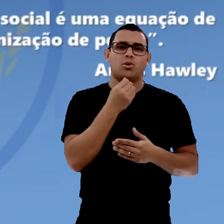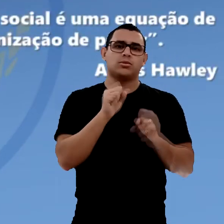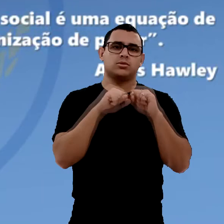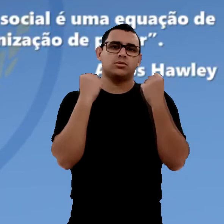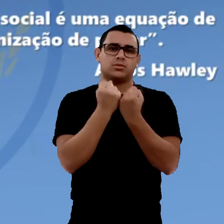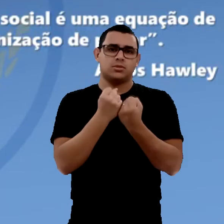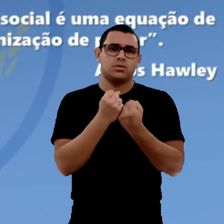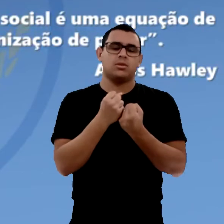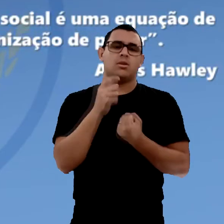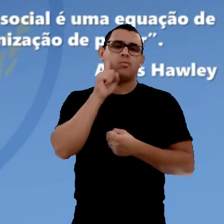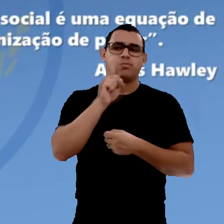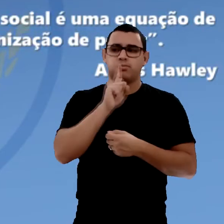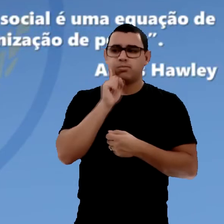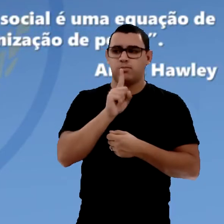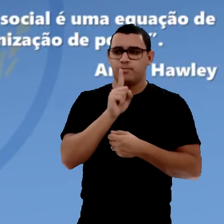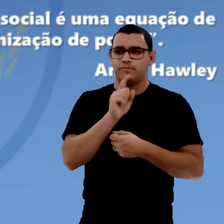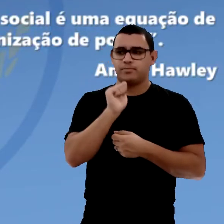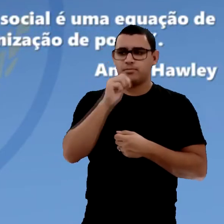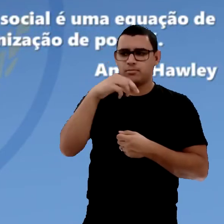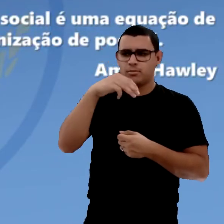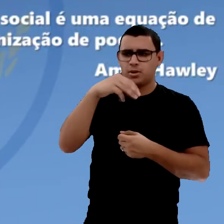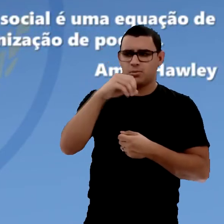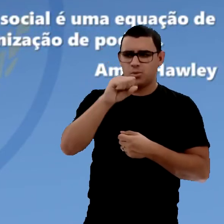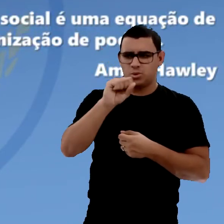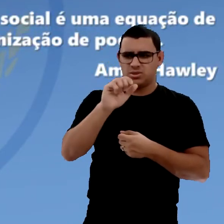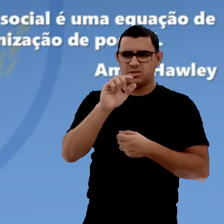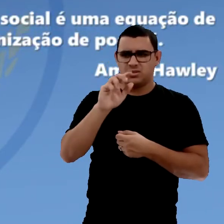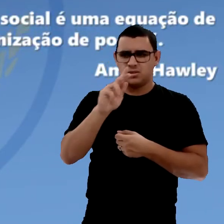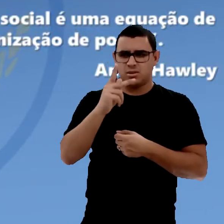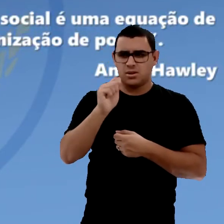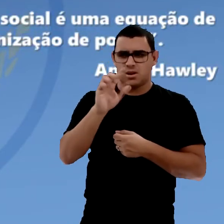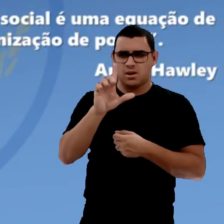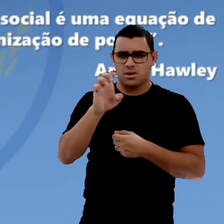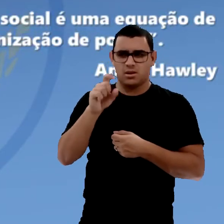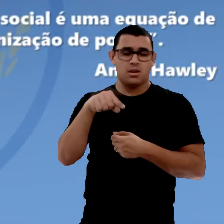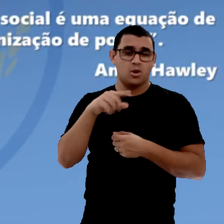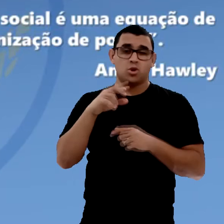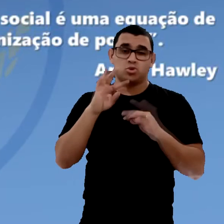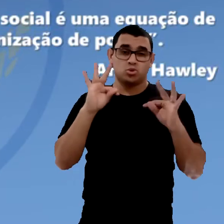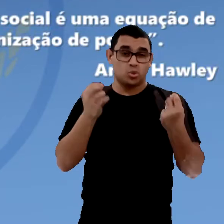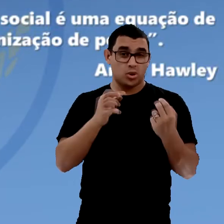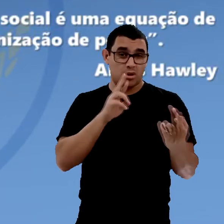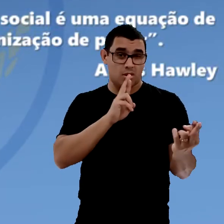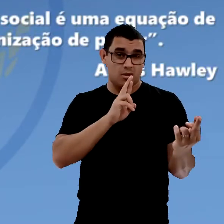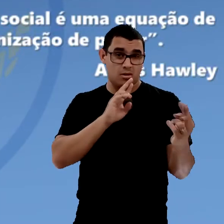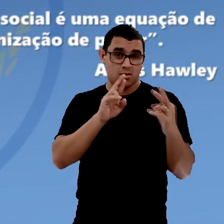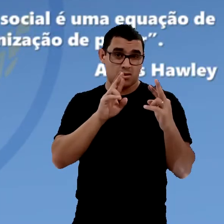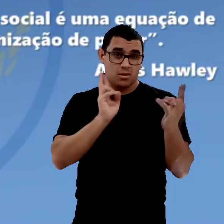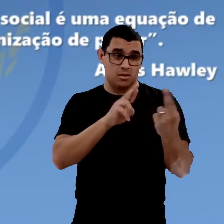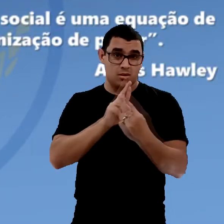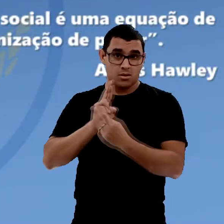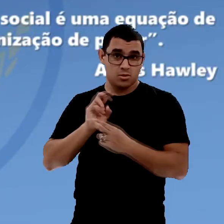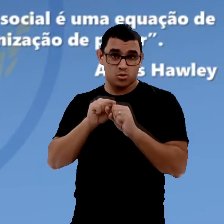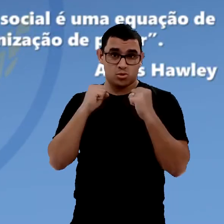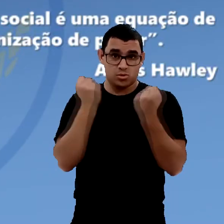sociólogo americano Amos Howley, todo ato social é um exercício de poder, toda relação social é